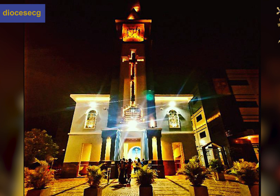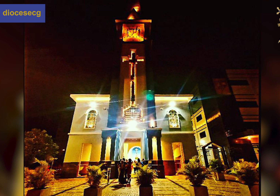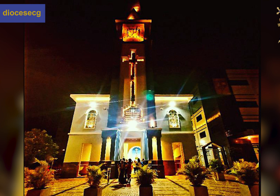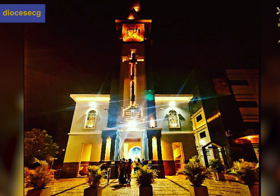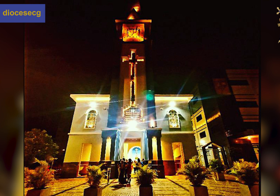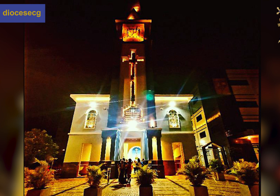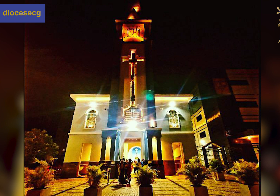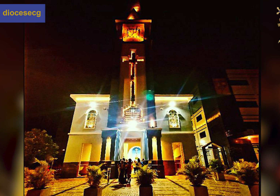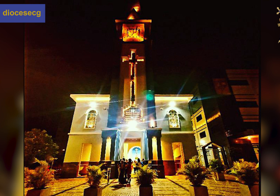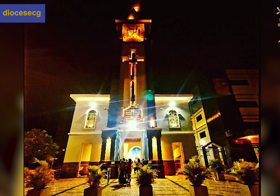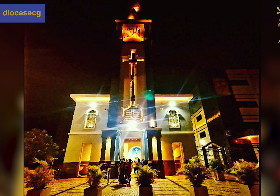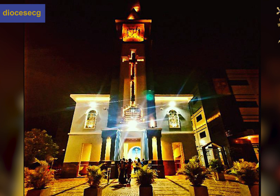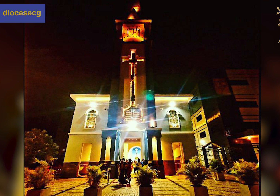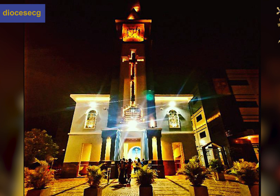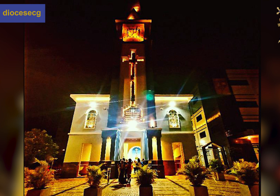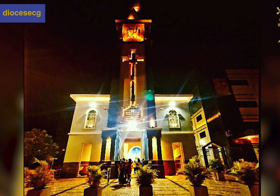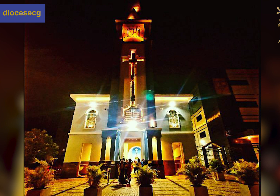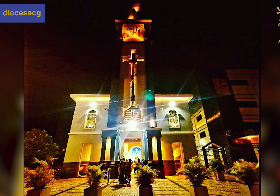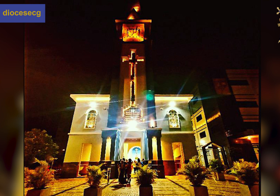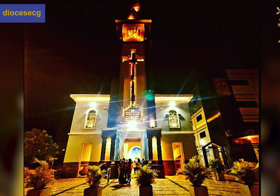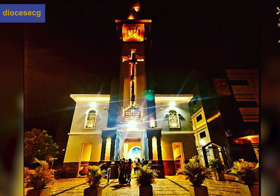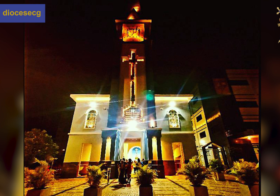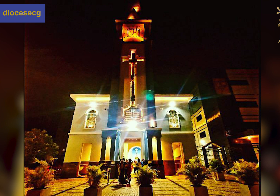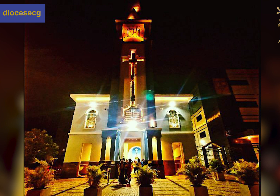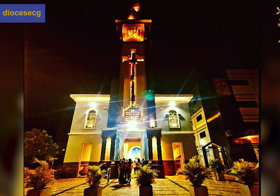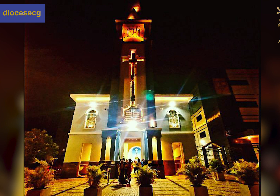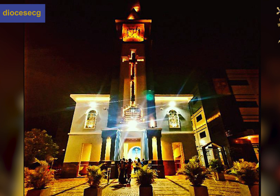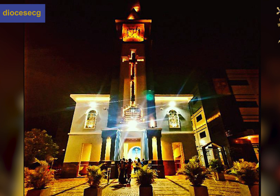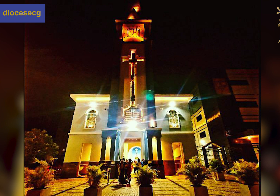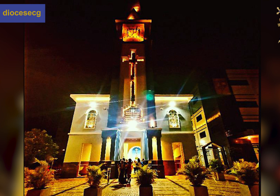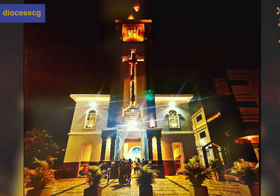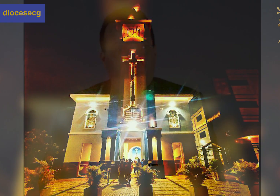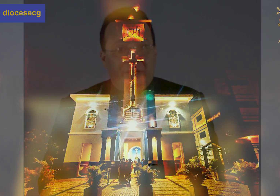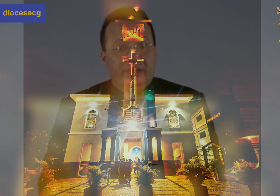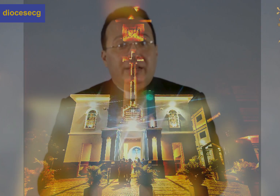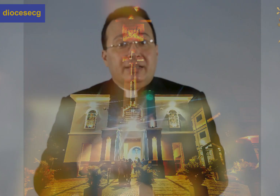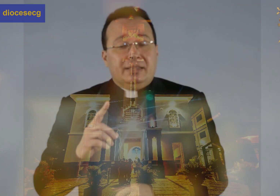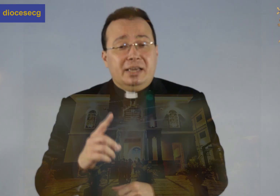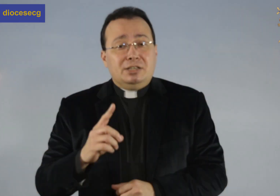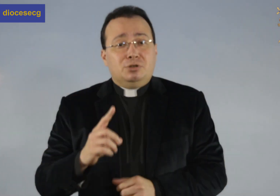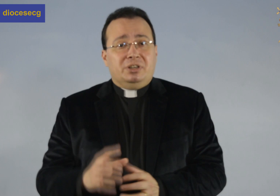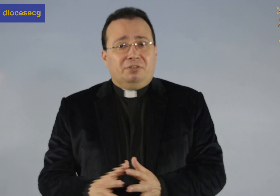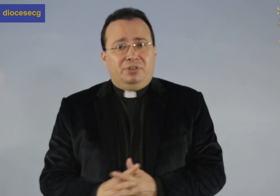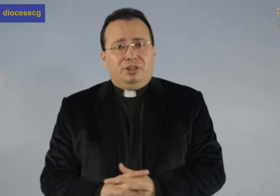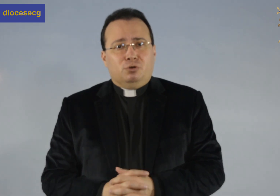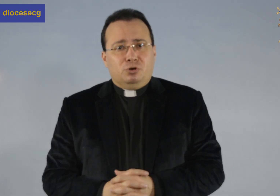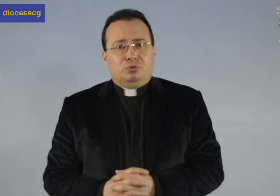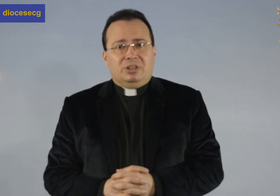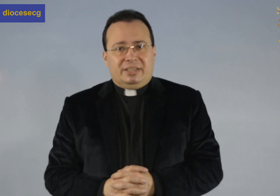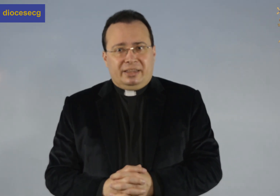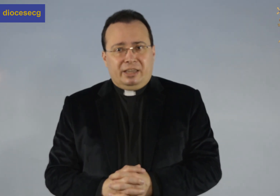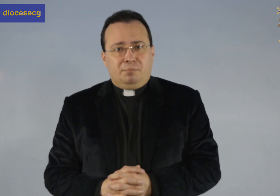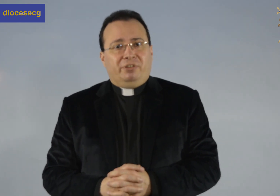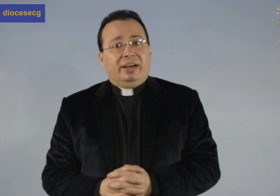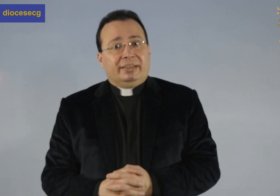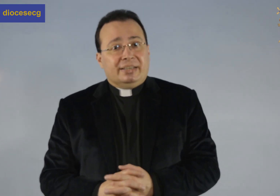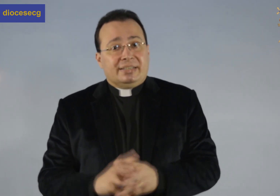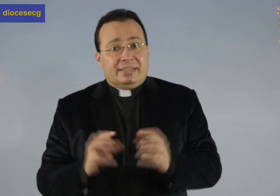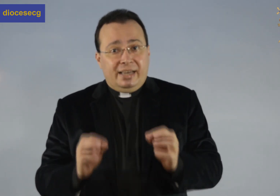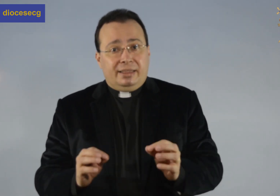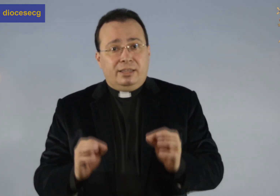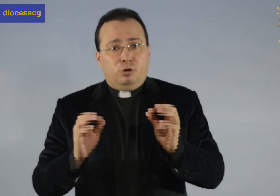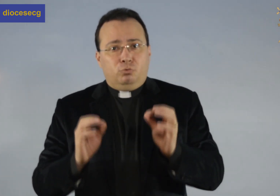de sua criação e as comemorações estão acontecendo na festa de sua padroeira desde o dia 28 de setembro e vai